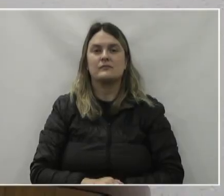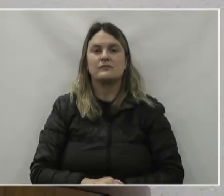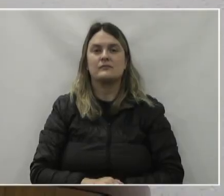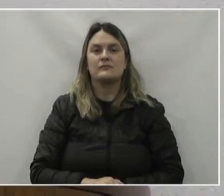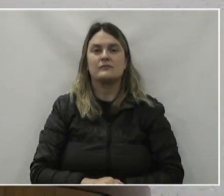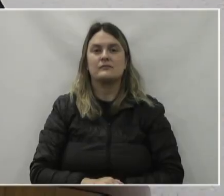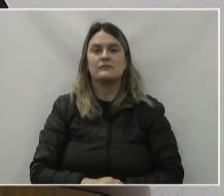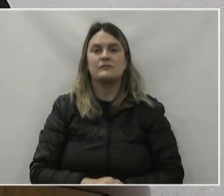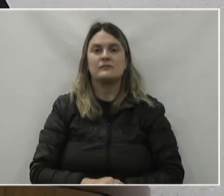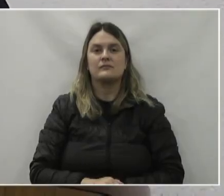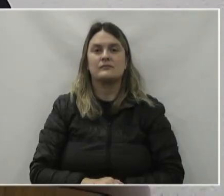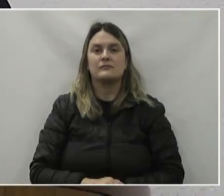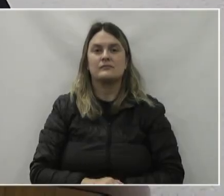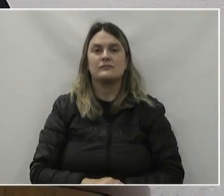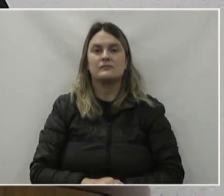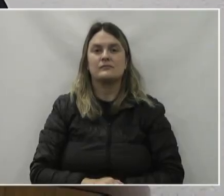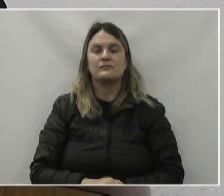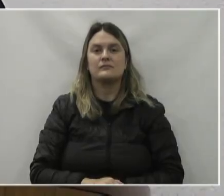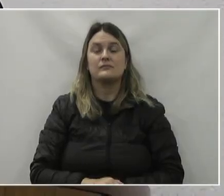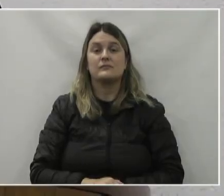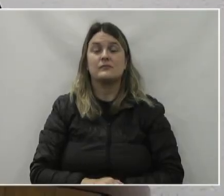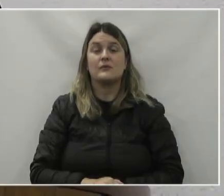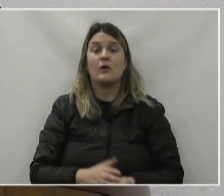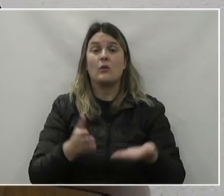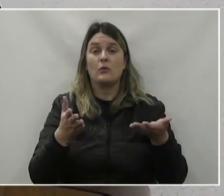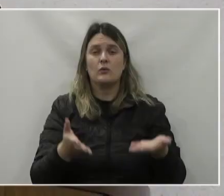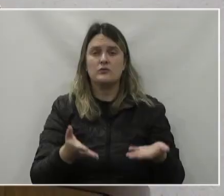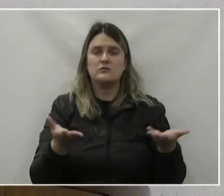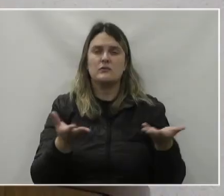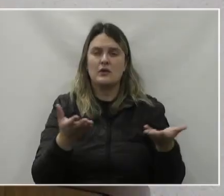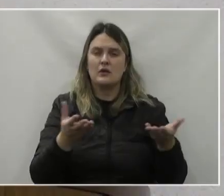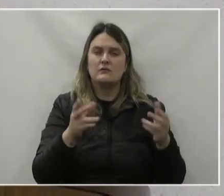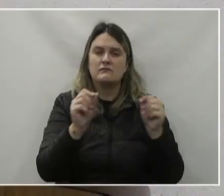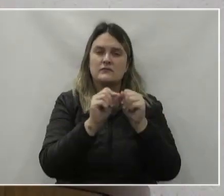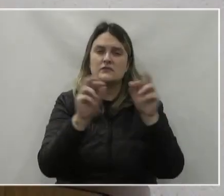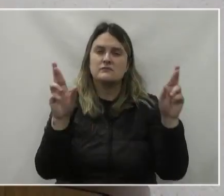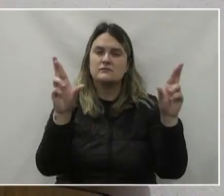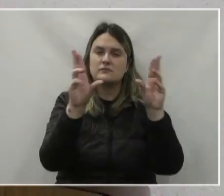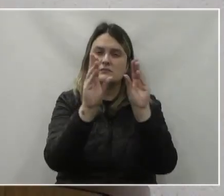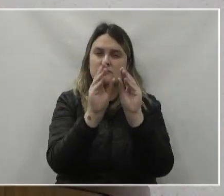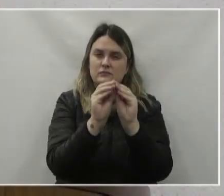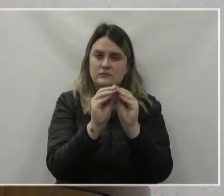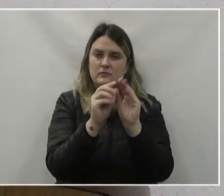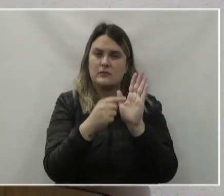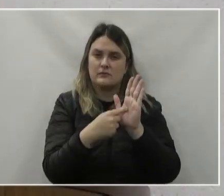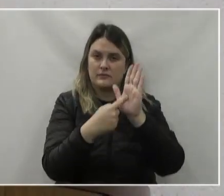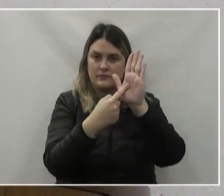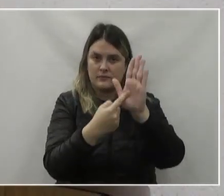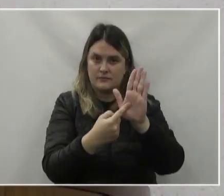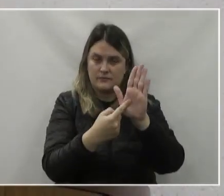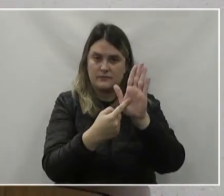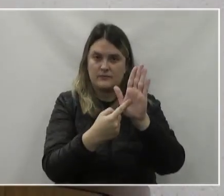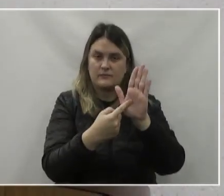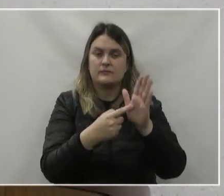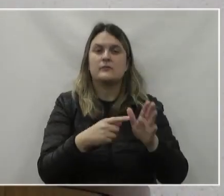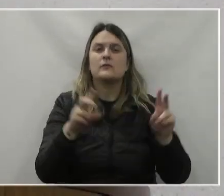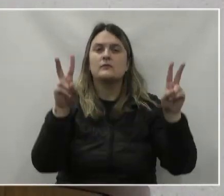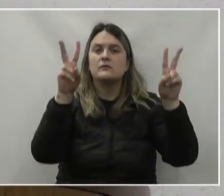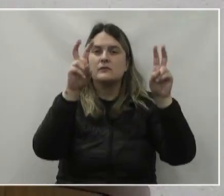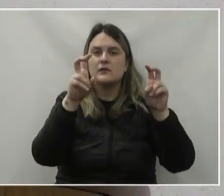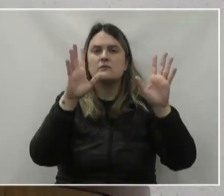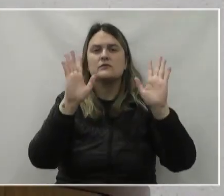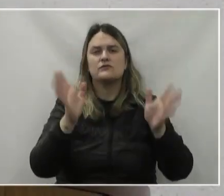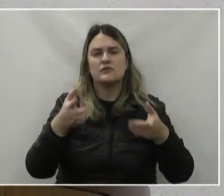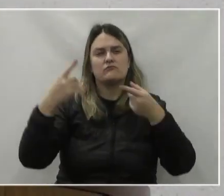ao vivo. Eu vou procurar fazer uma síntese aqui de um assunto que já